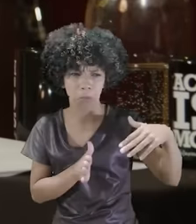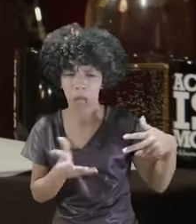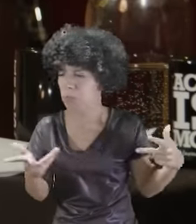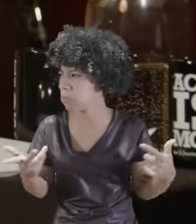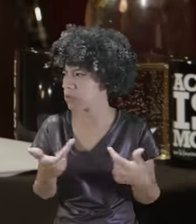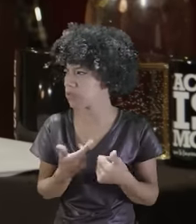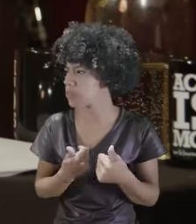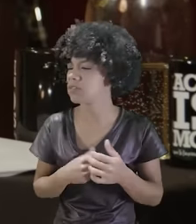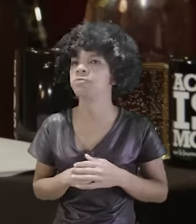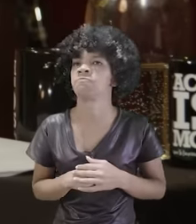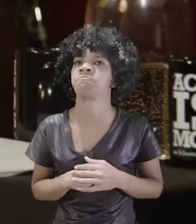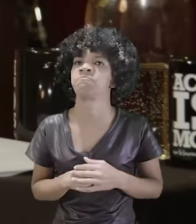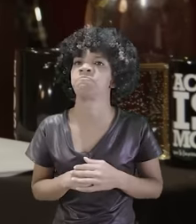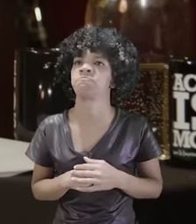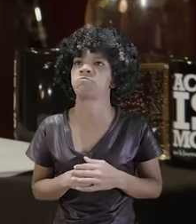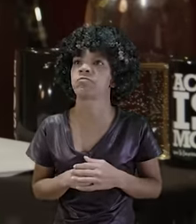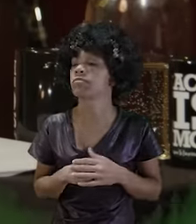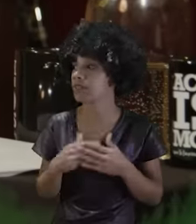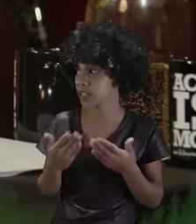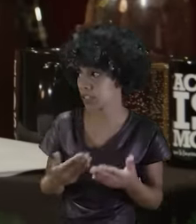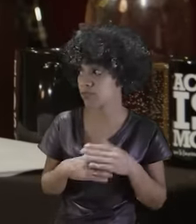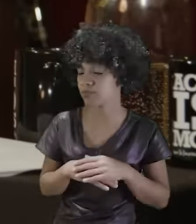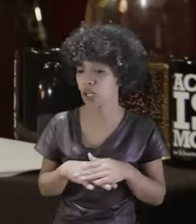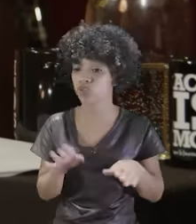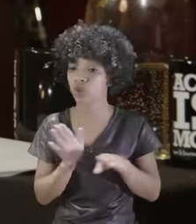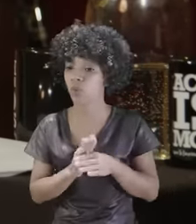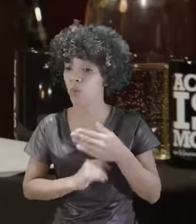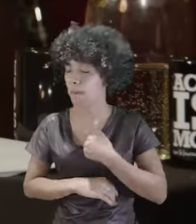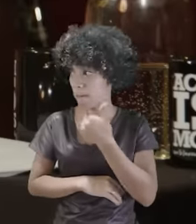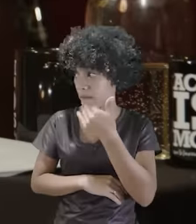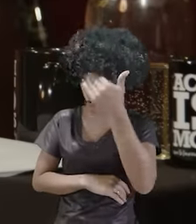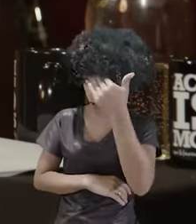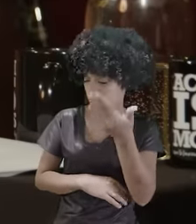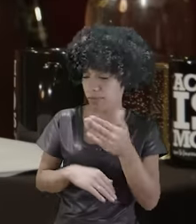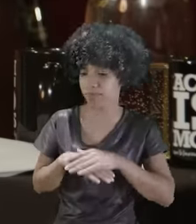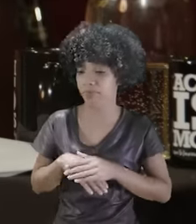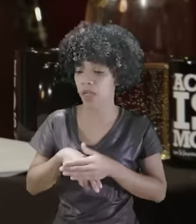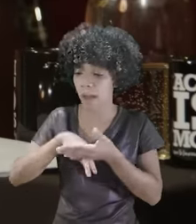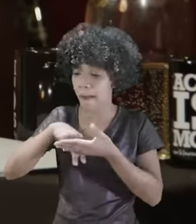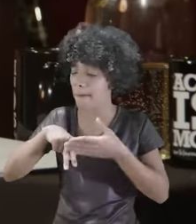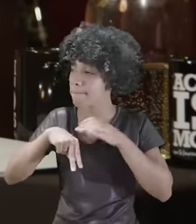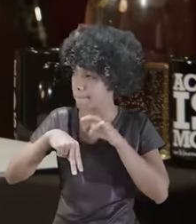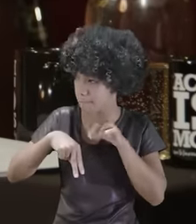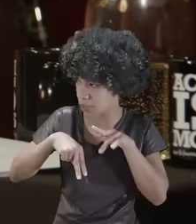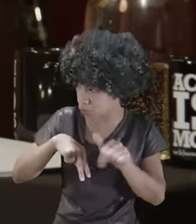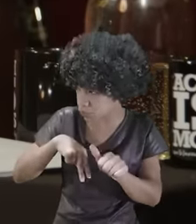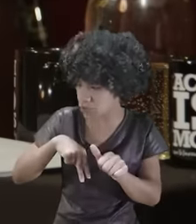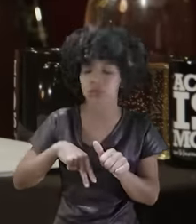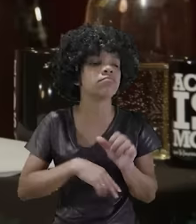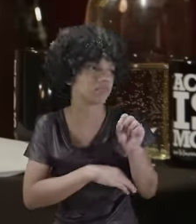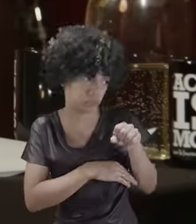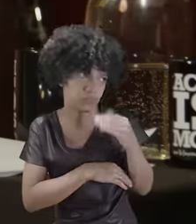Praia Linda tal e aí chegou um árabe e uma bermuda tem de